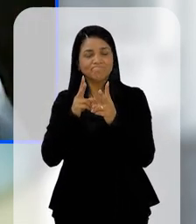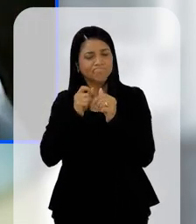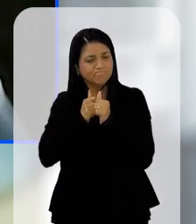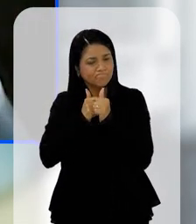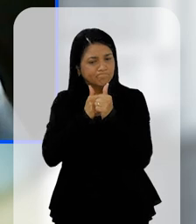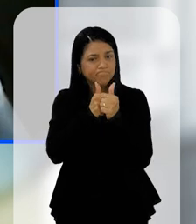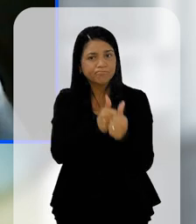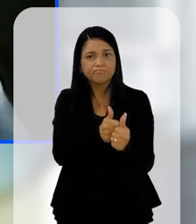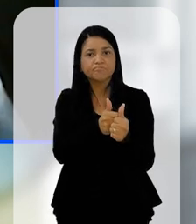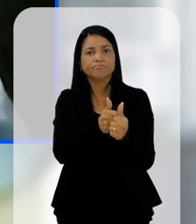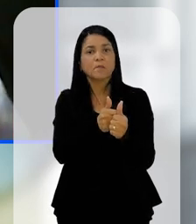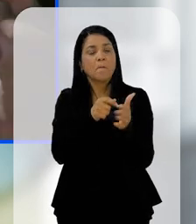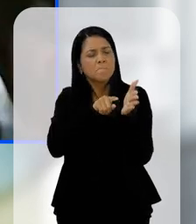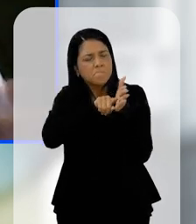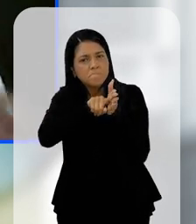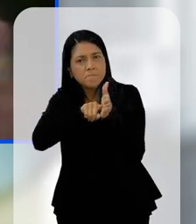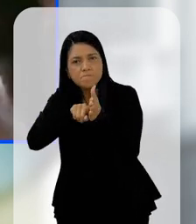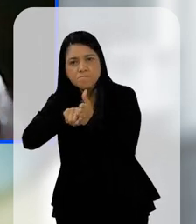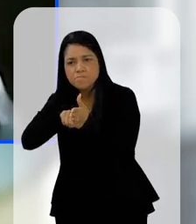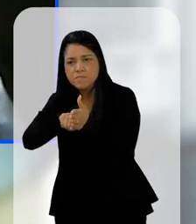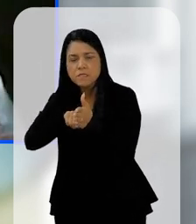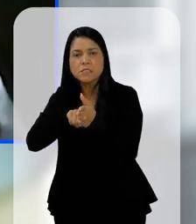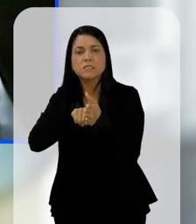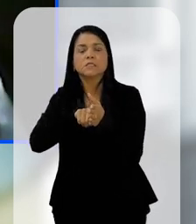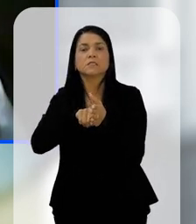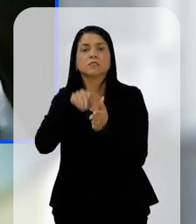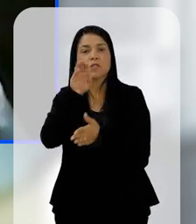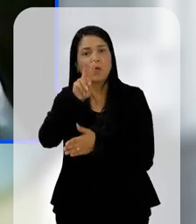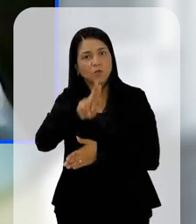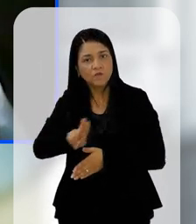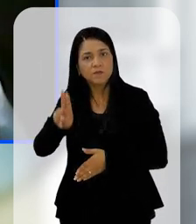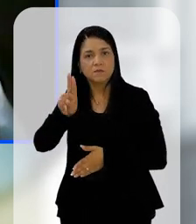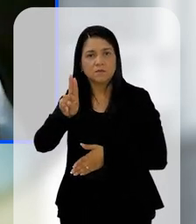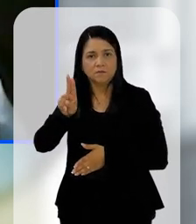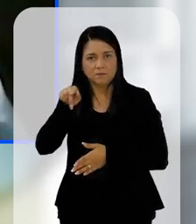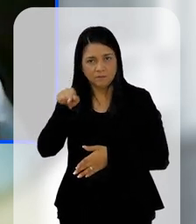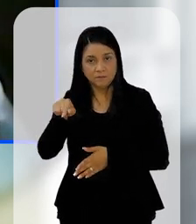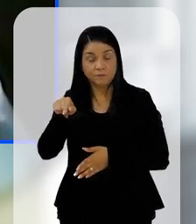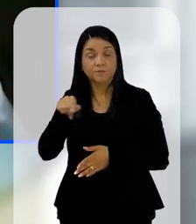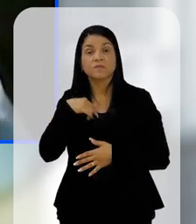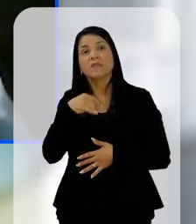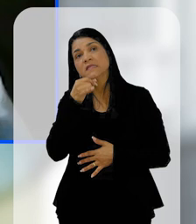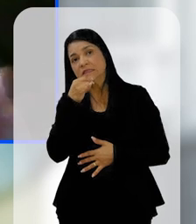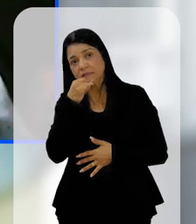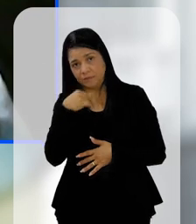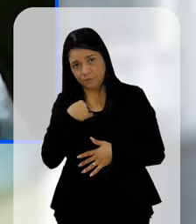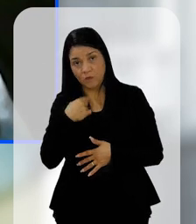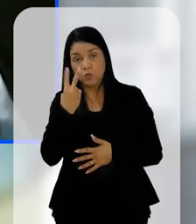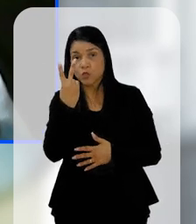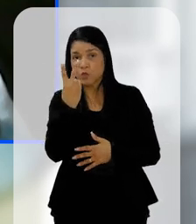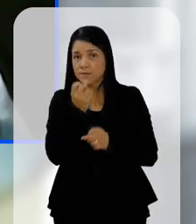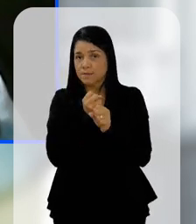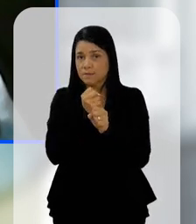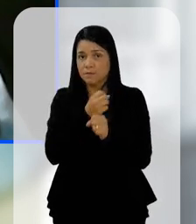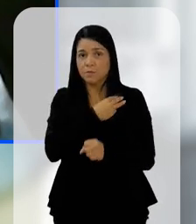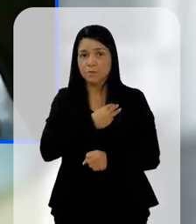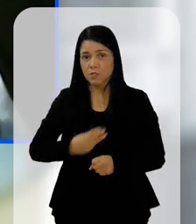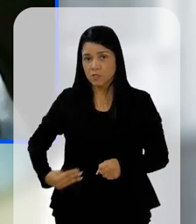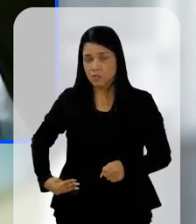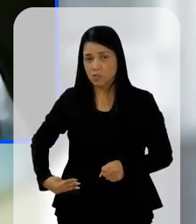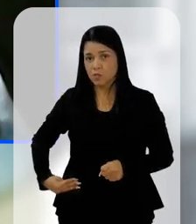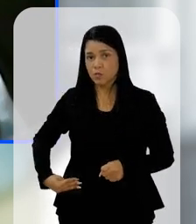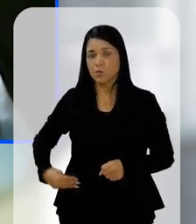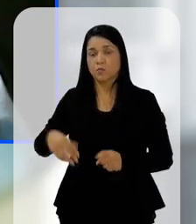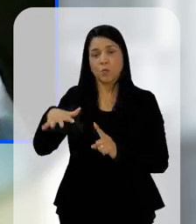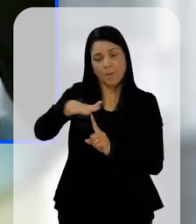muito pelas pesquisas e conclusões da universidade. Por exemplo, eu fui 2 anos ministro do